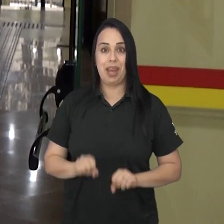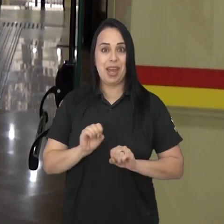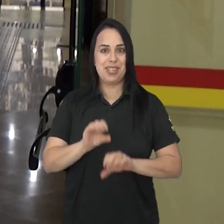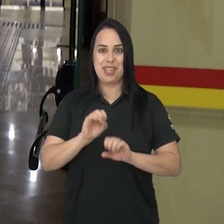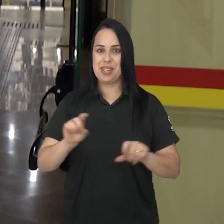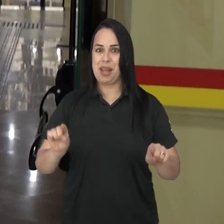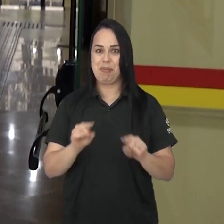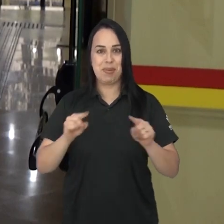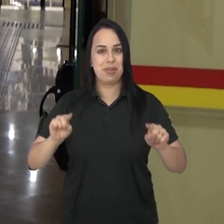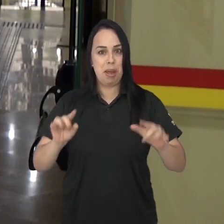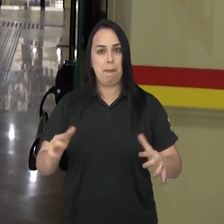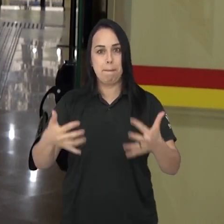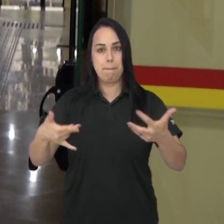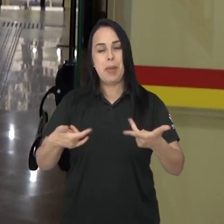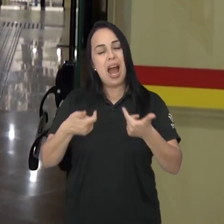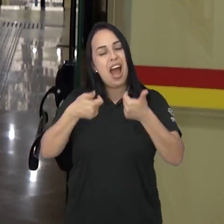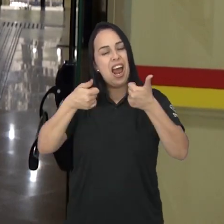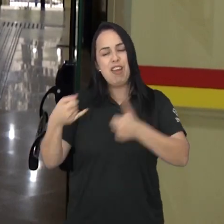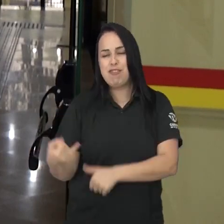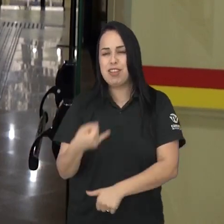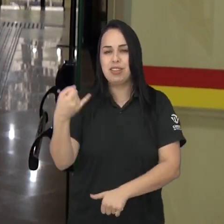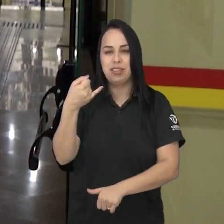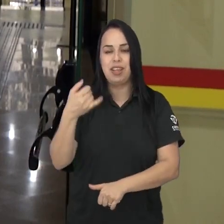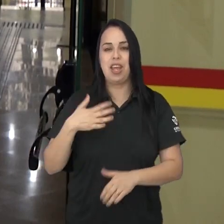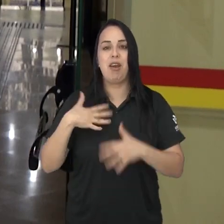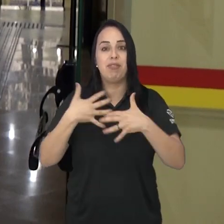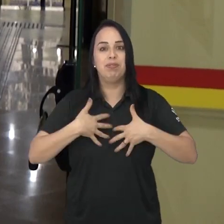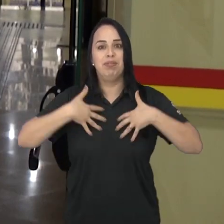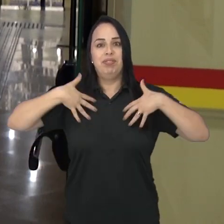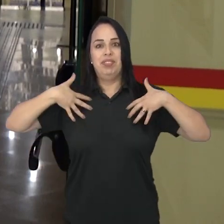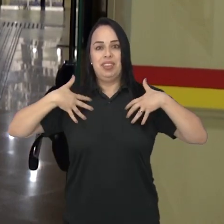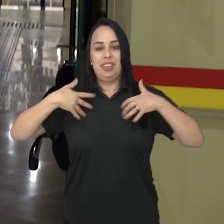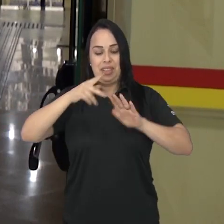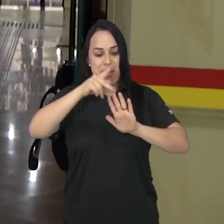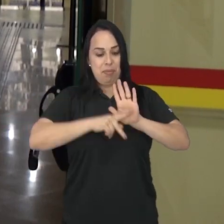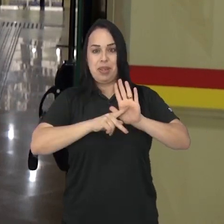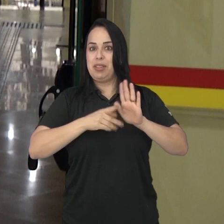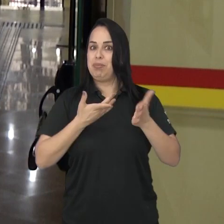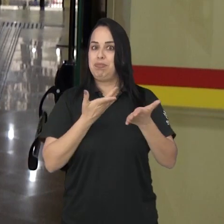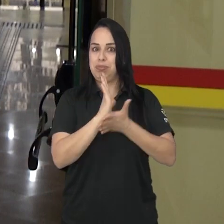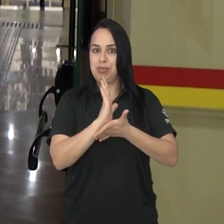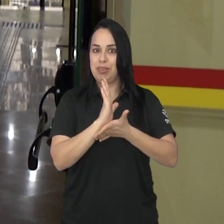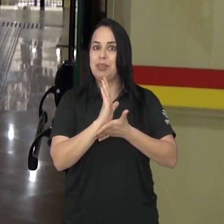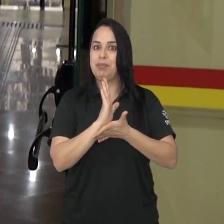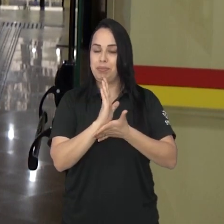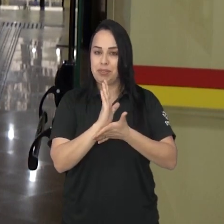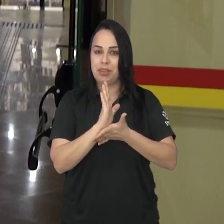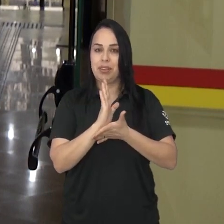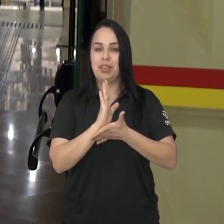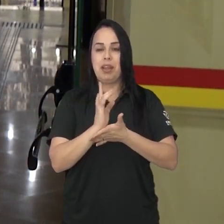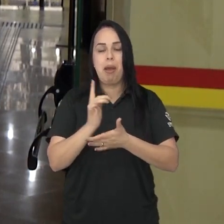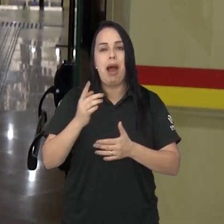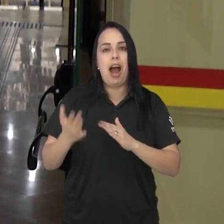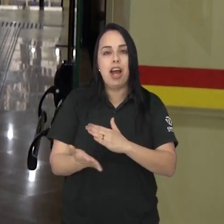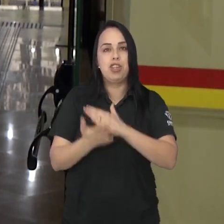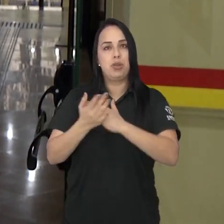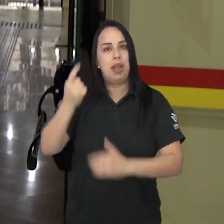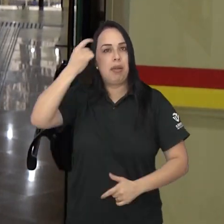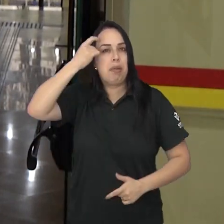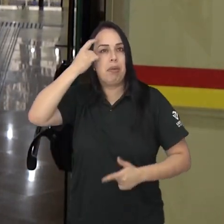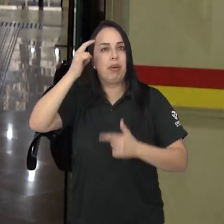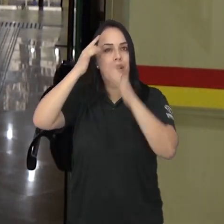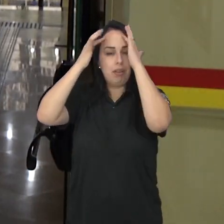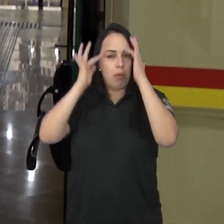ensino de música é fundamental. Fico muito feliz que foi aprovado agora nas escolas públicas de São José dos Campos. Fortalece a memória,